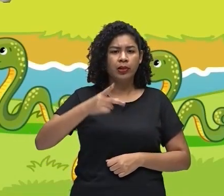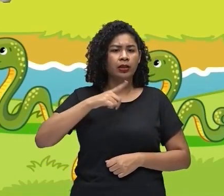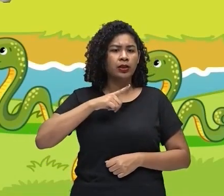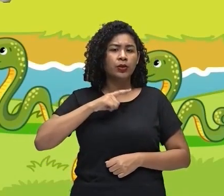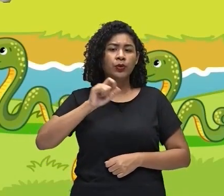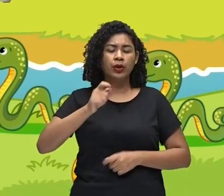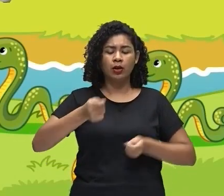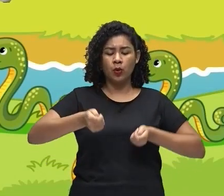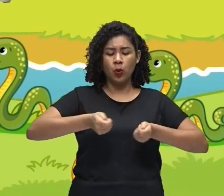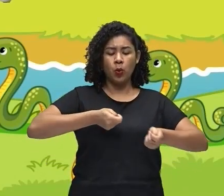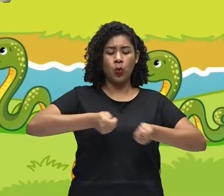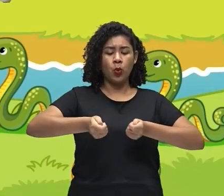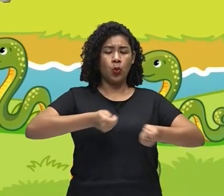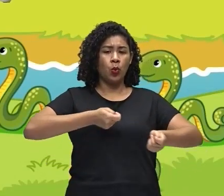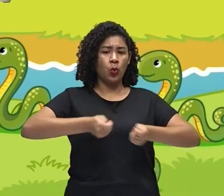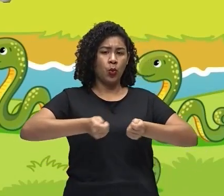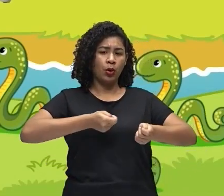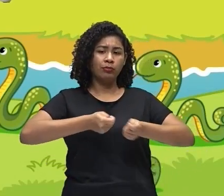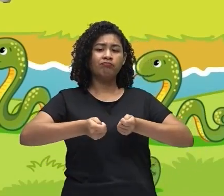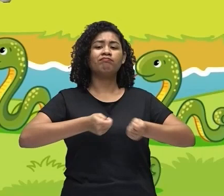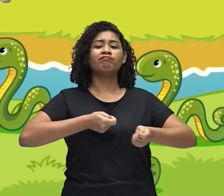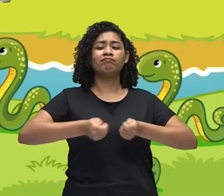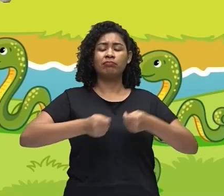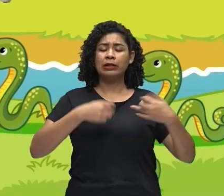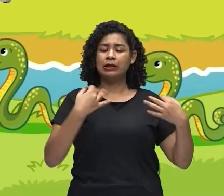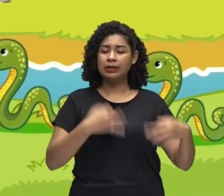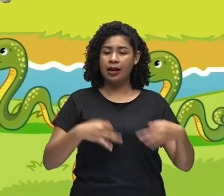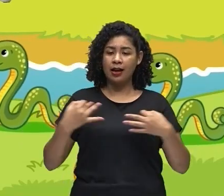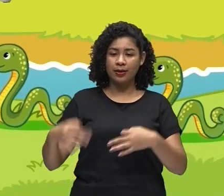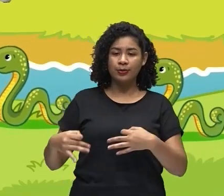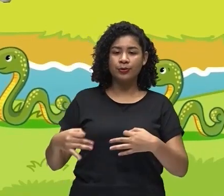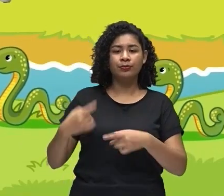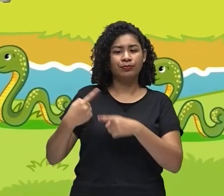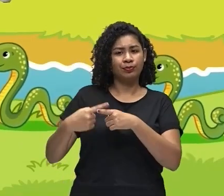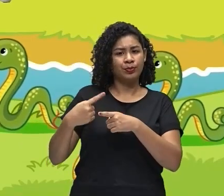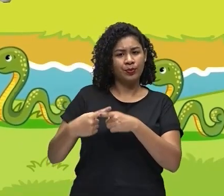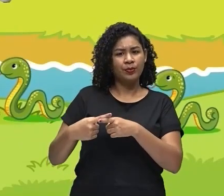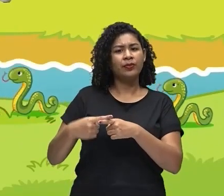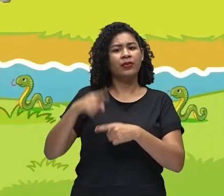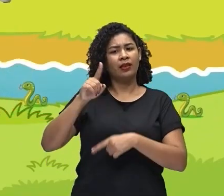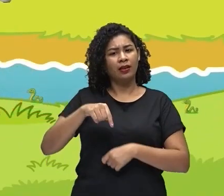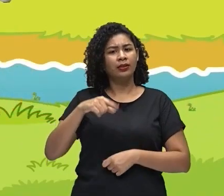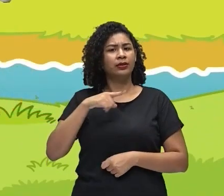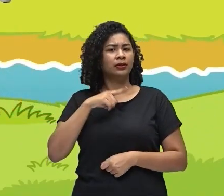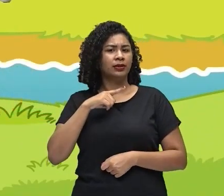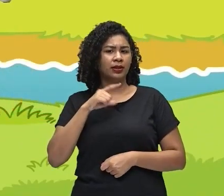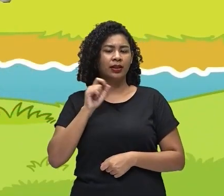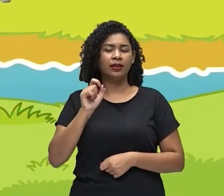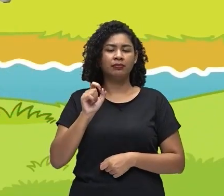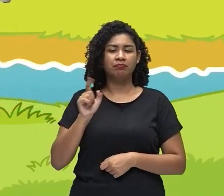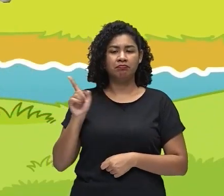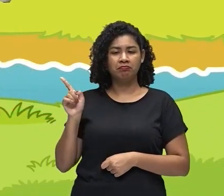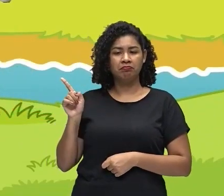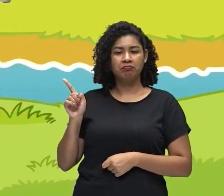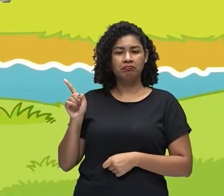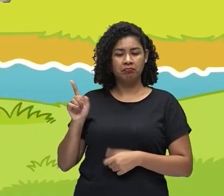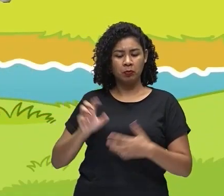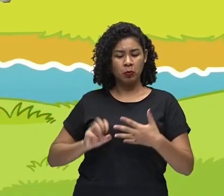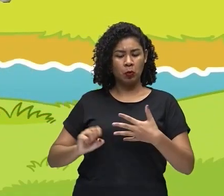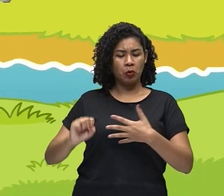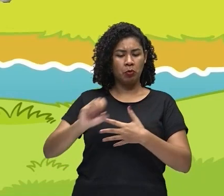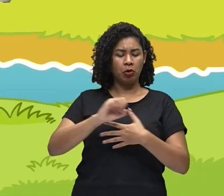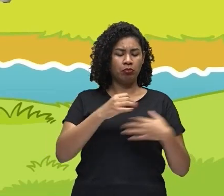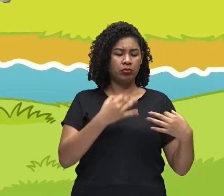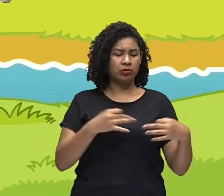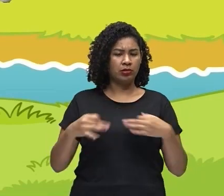justamente esse equilíbrio aí para a natureza, né? Justamente porque ficam ali tanto produtores quanto consumidores no mesmo nível. Então,